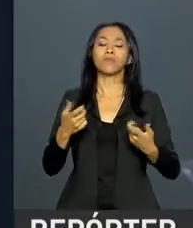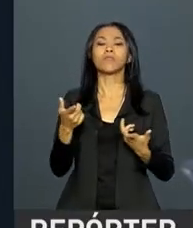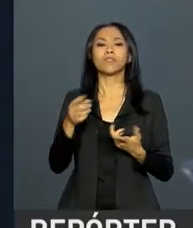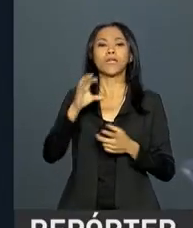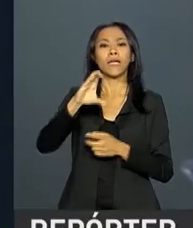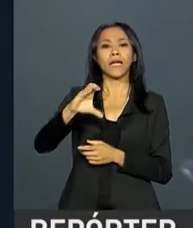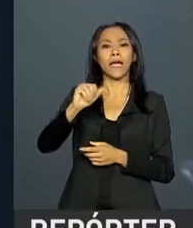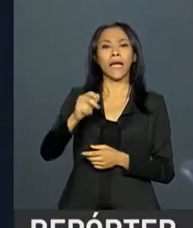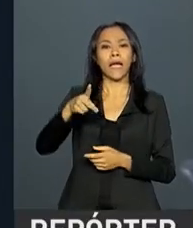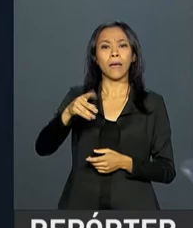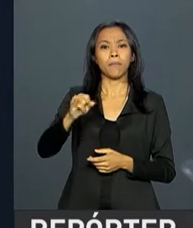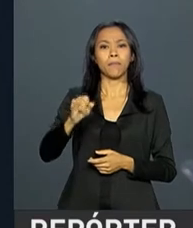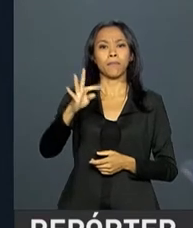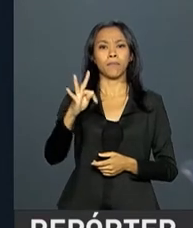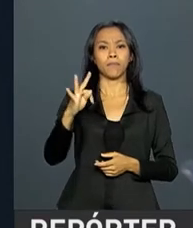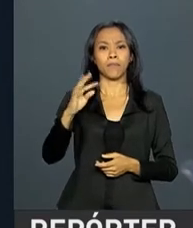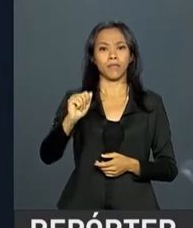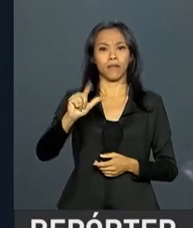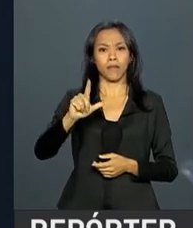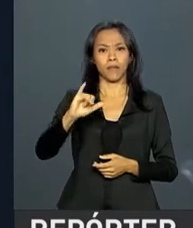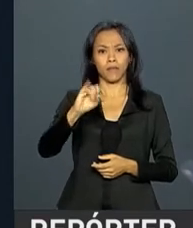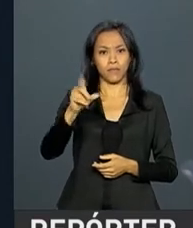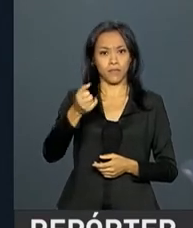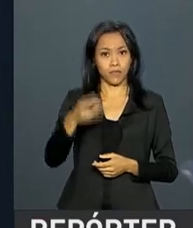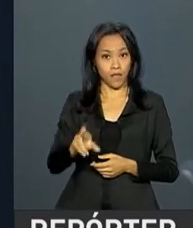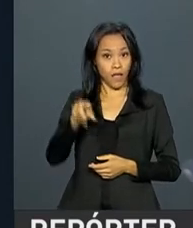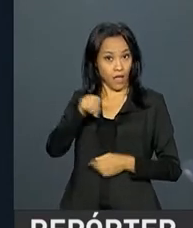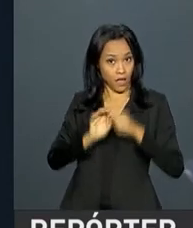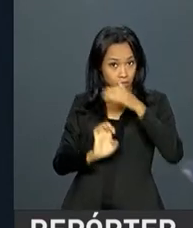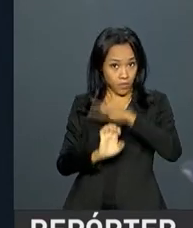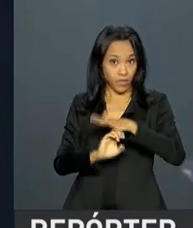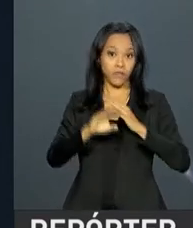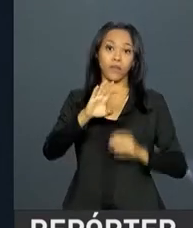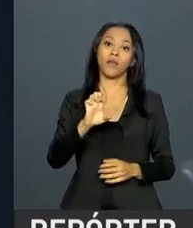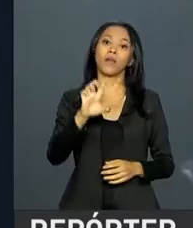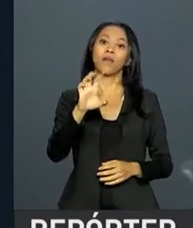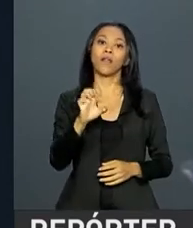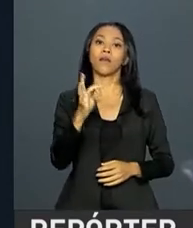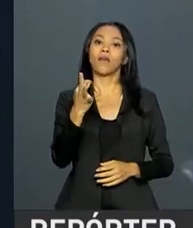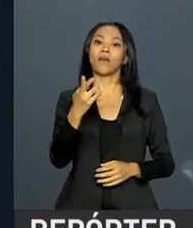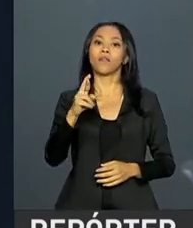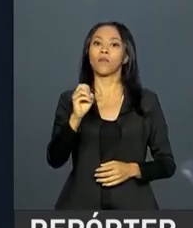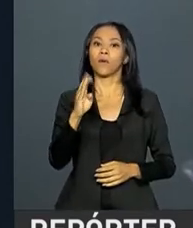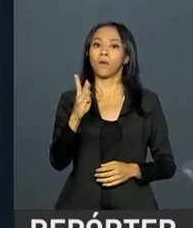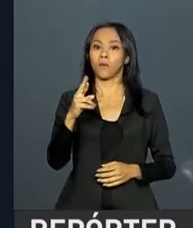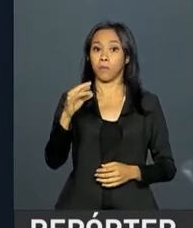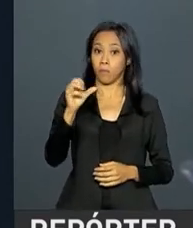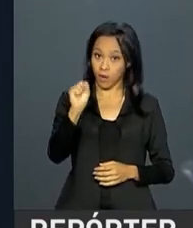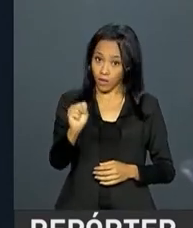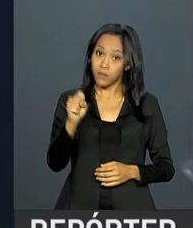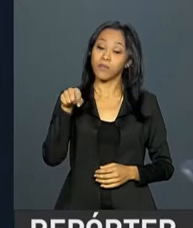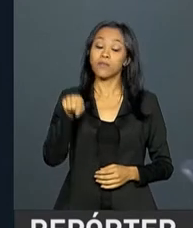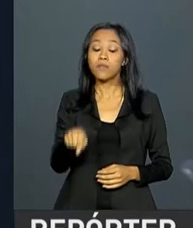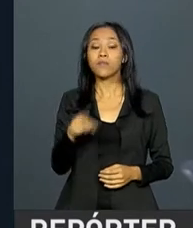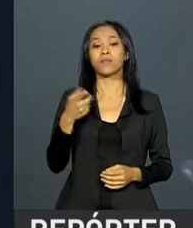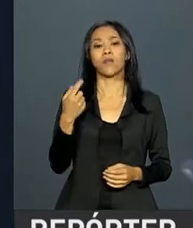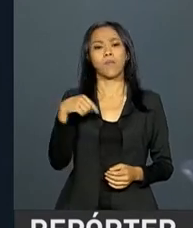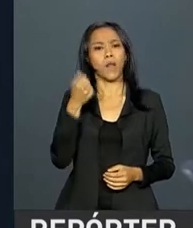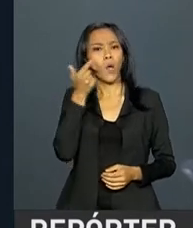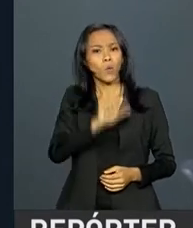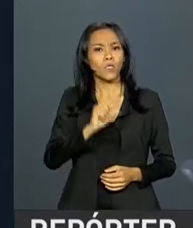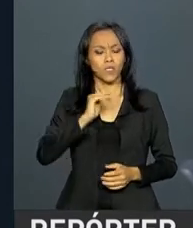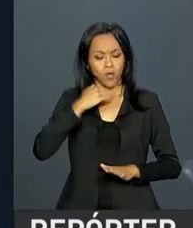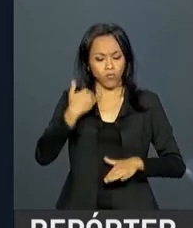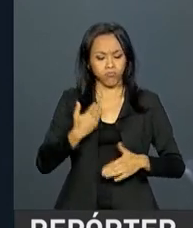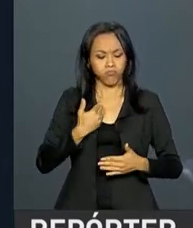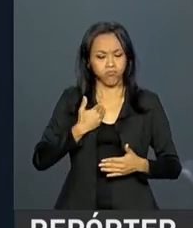que essa estratégia de garantir a energia necessária ao nosso crescimento